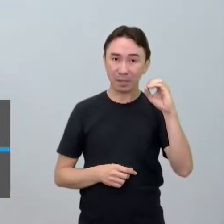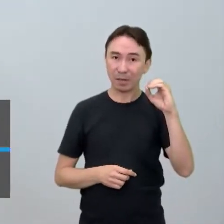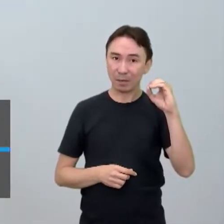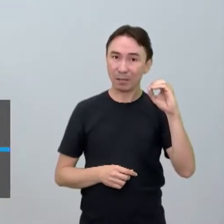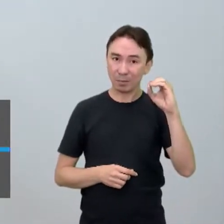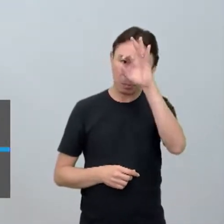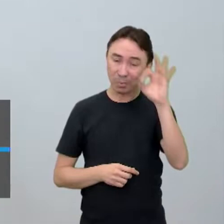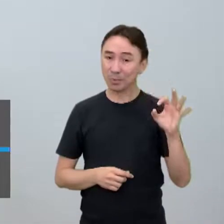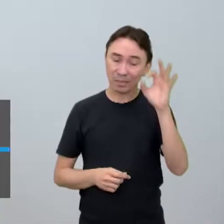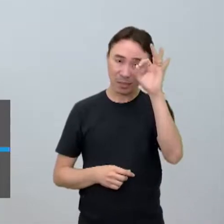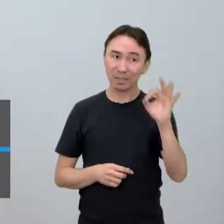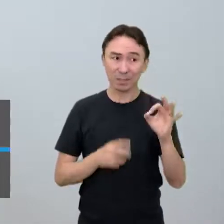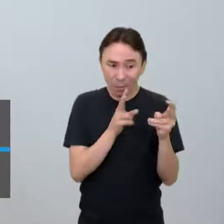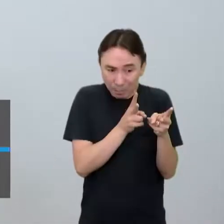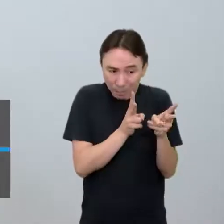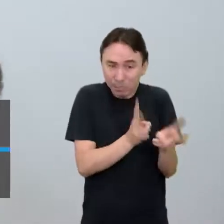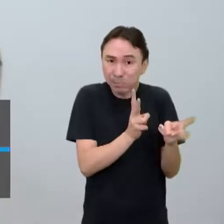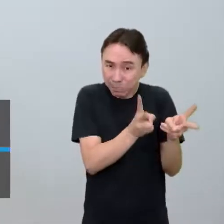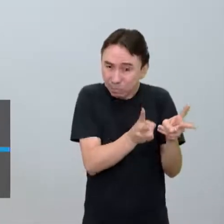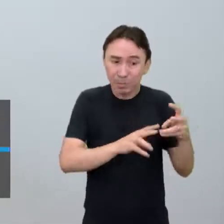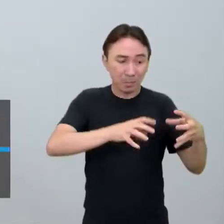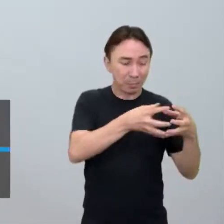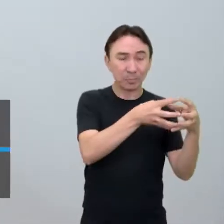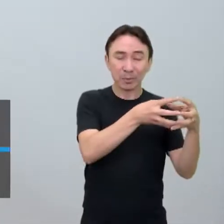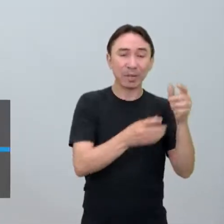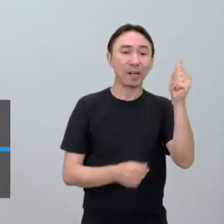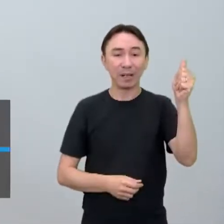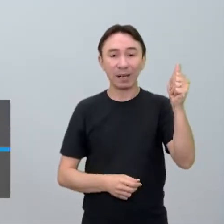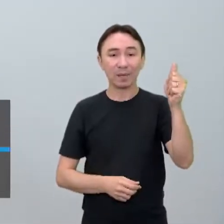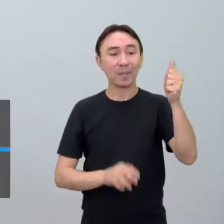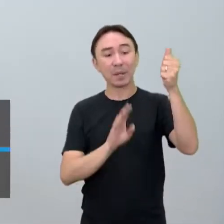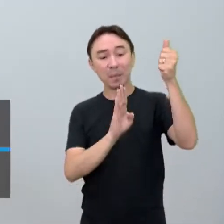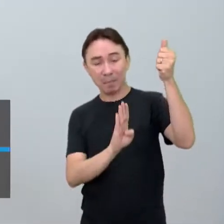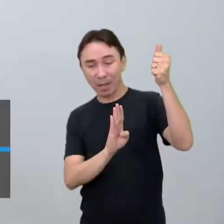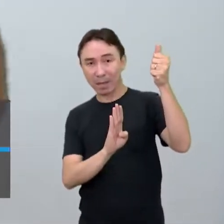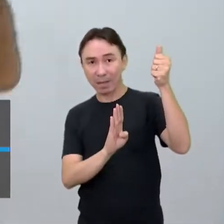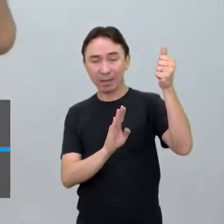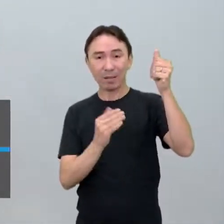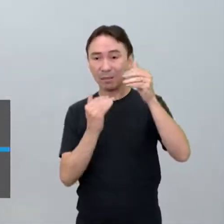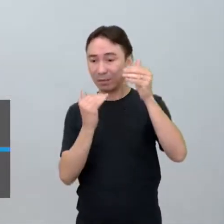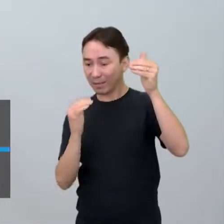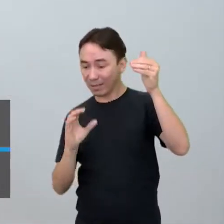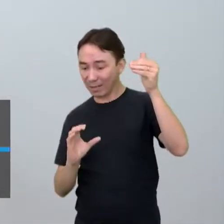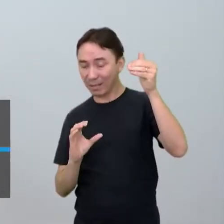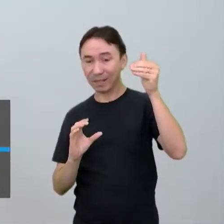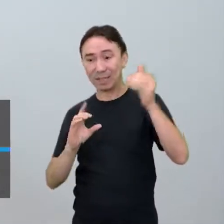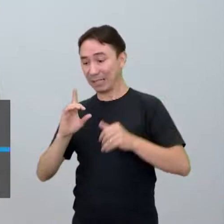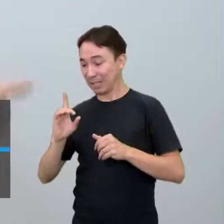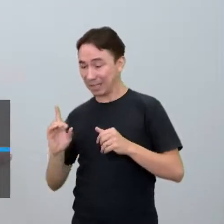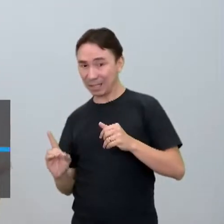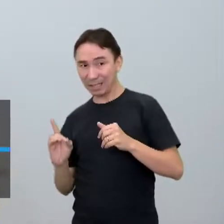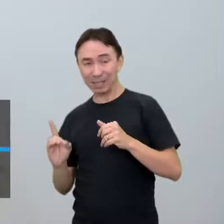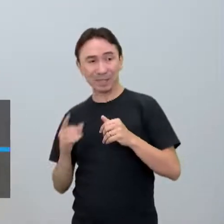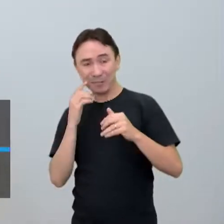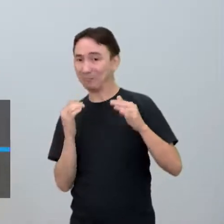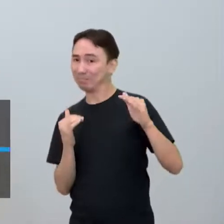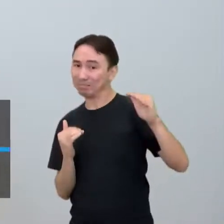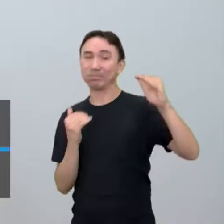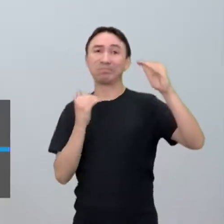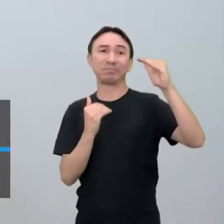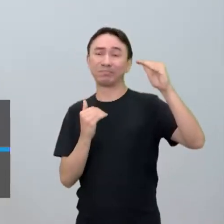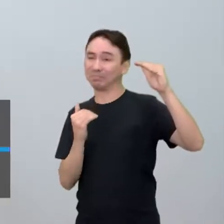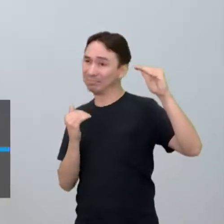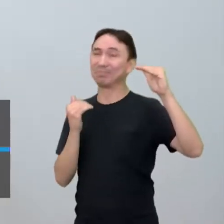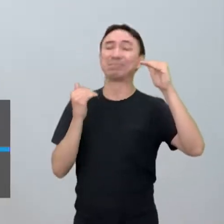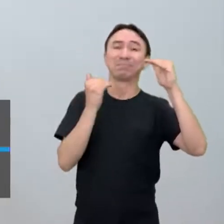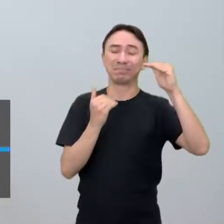na própria classe A. Sim. E na B já diminui um pouquinho, na C já diminui mais. Quando chega na D, e aí o que acontece?